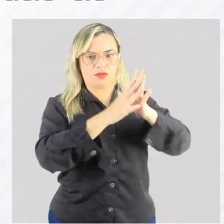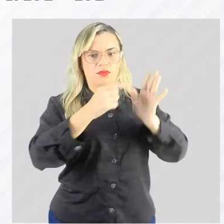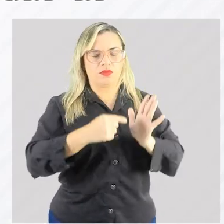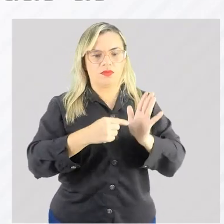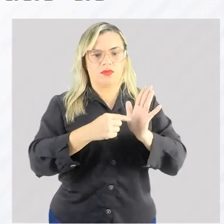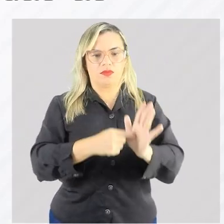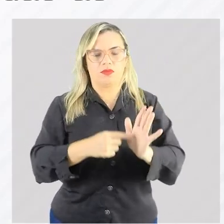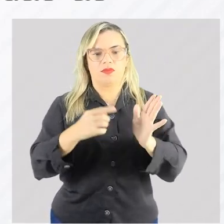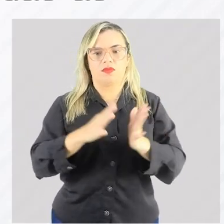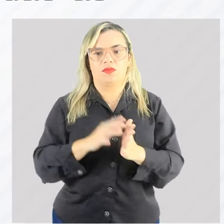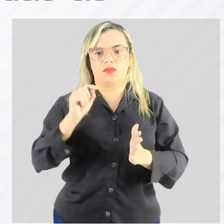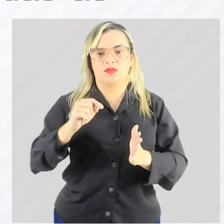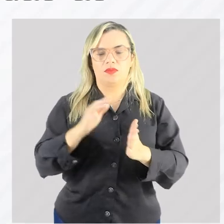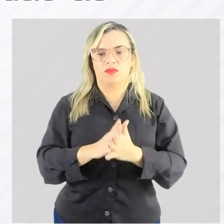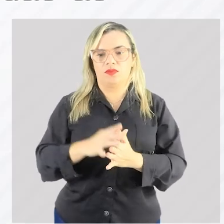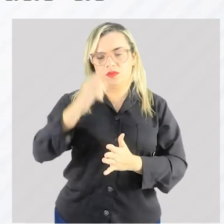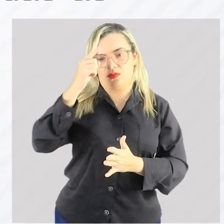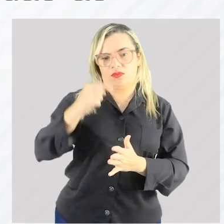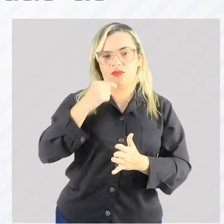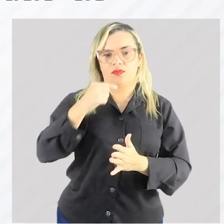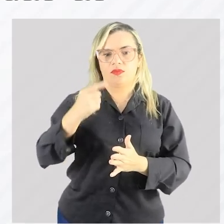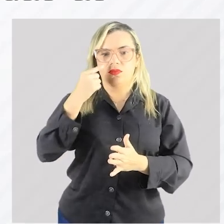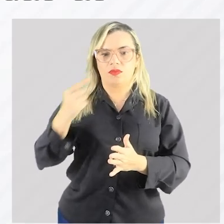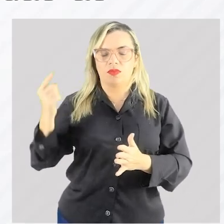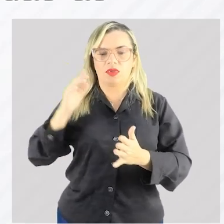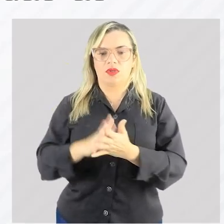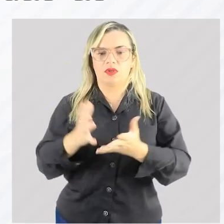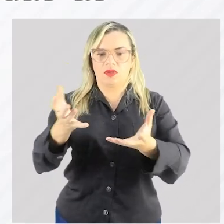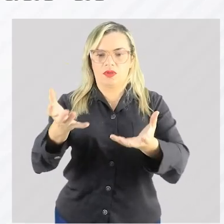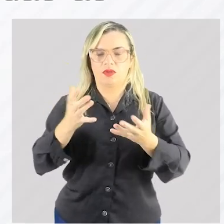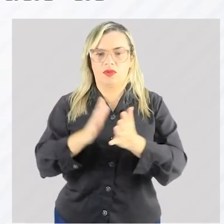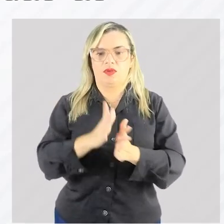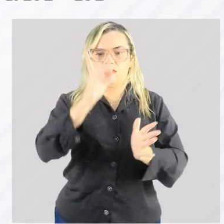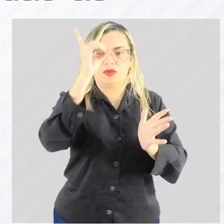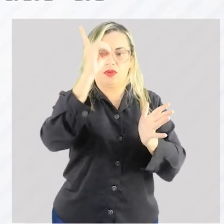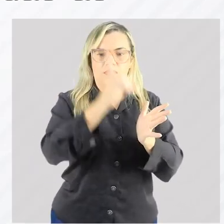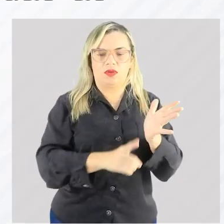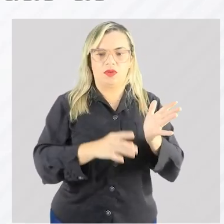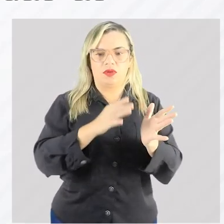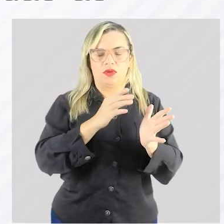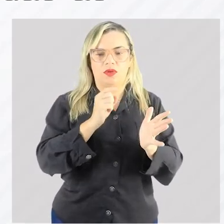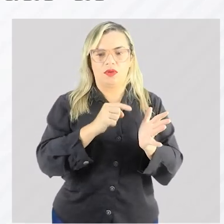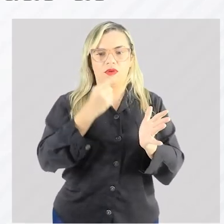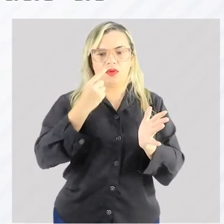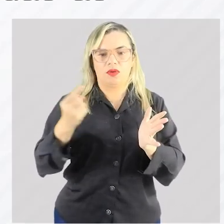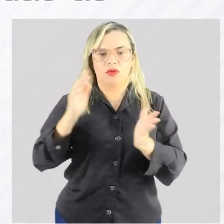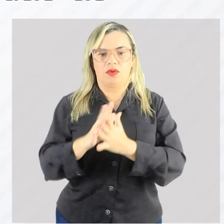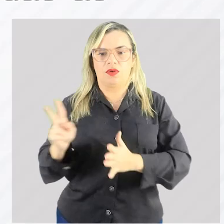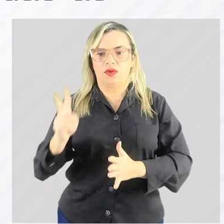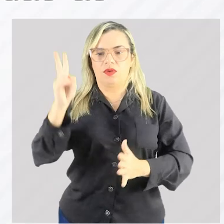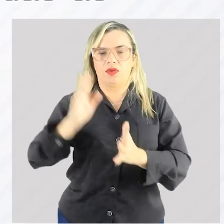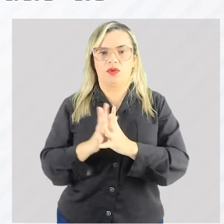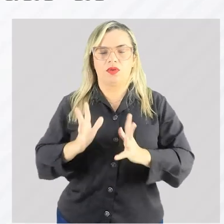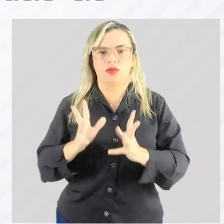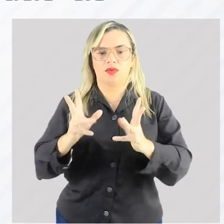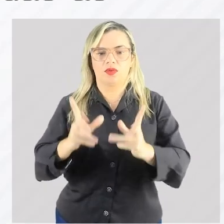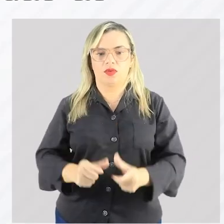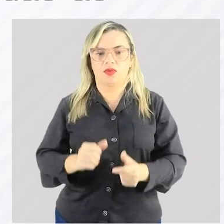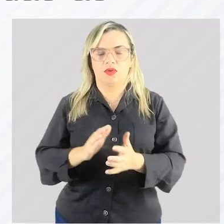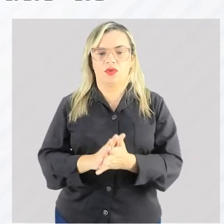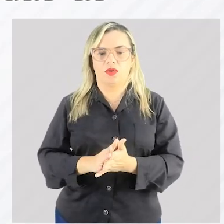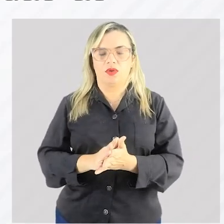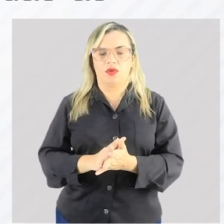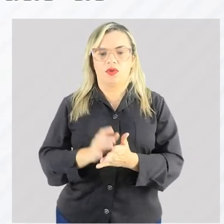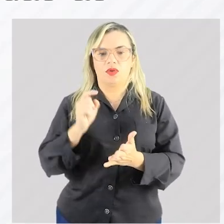apresentada no esquema almejando a obter um desconto sobre o valor total de sua compra